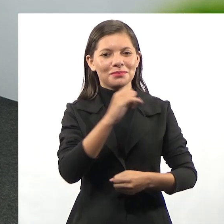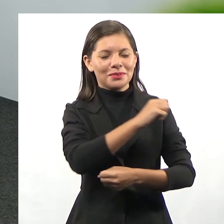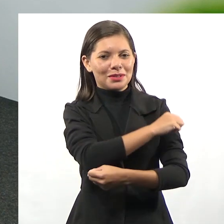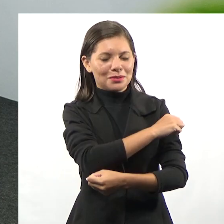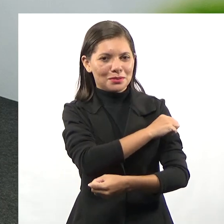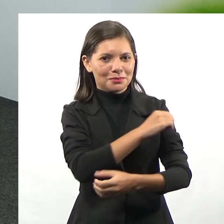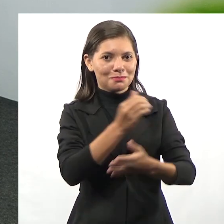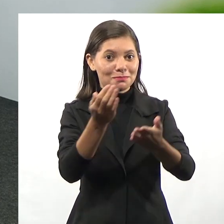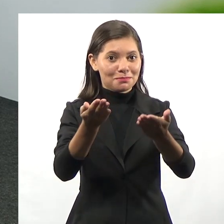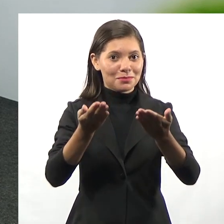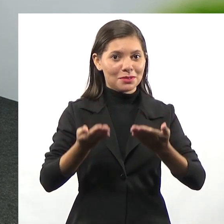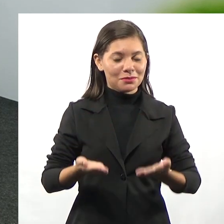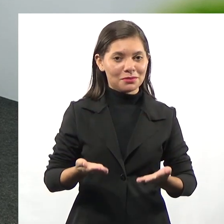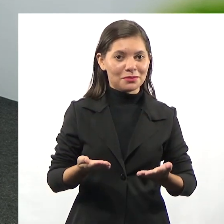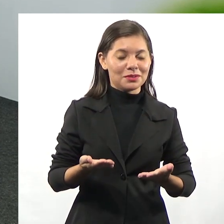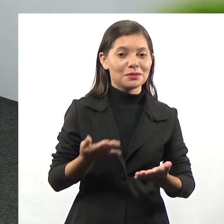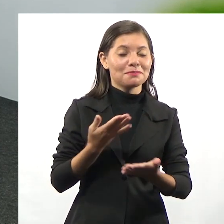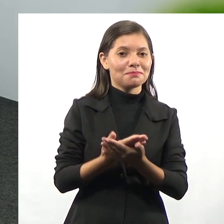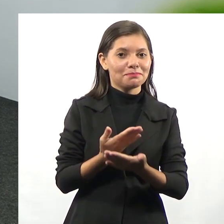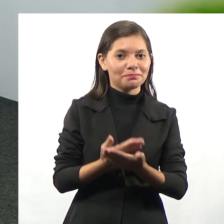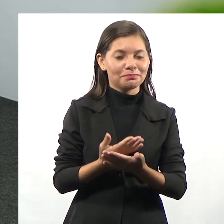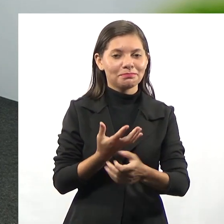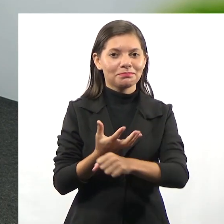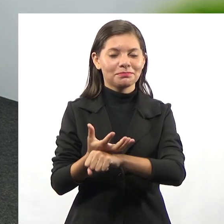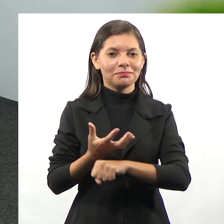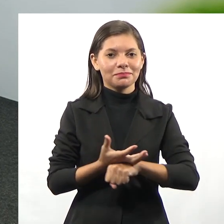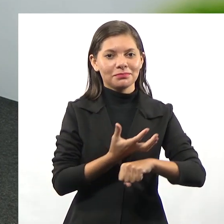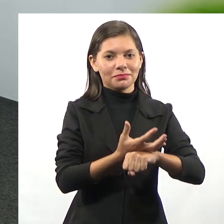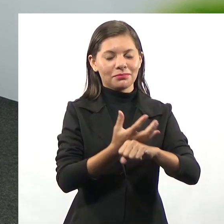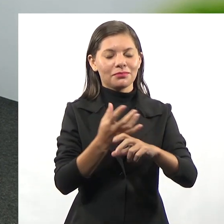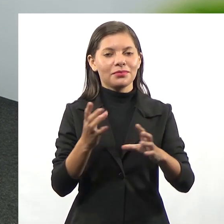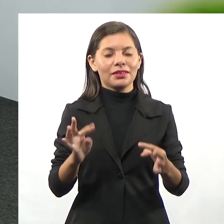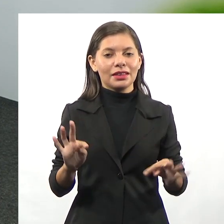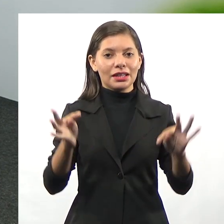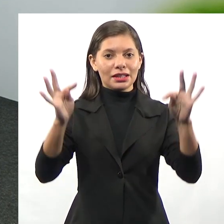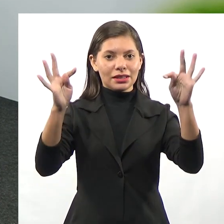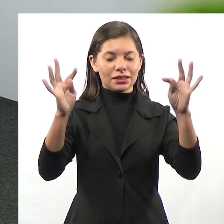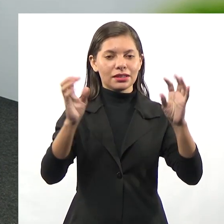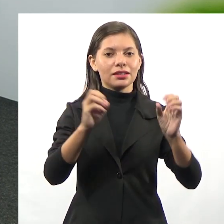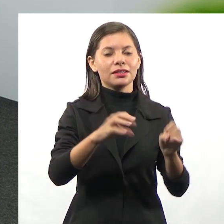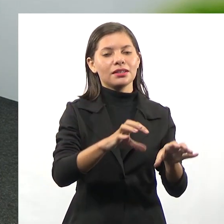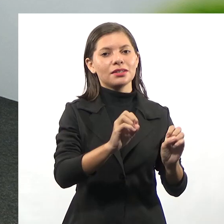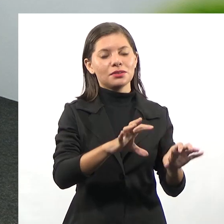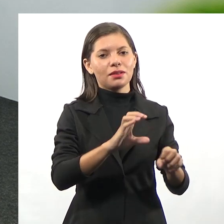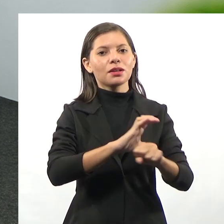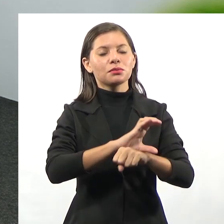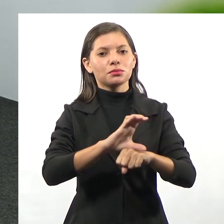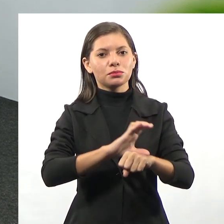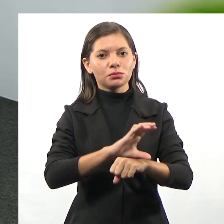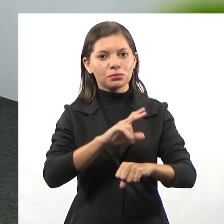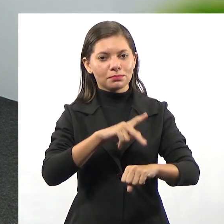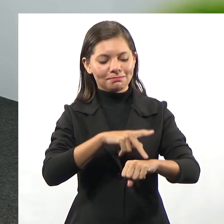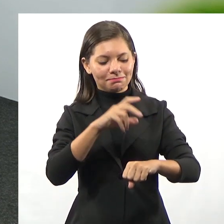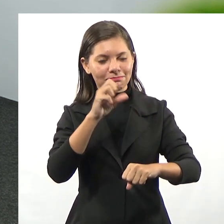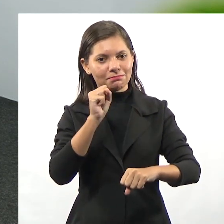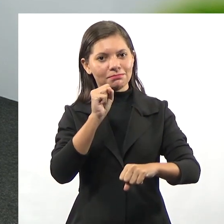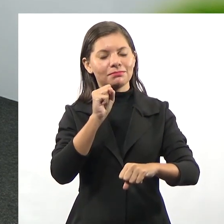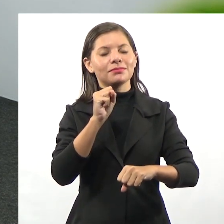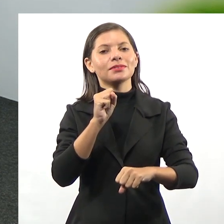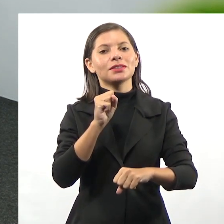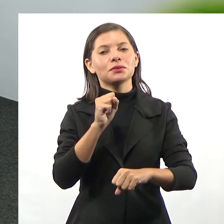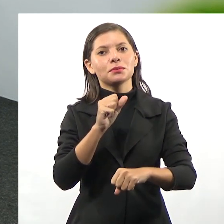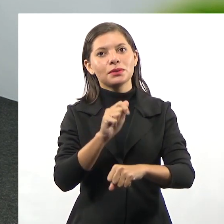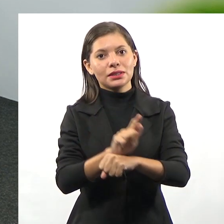Olá, aluno, seja bem-vindo a mais uma aula da disciplina de Tecnologias Educacionais do curso de pós-graduação